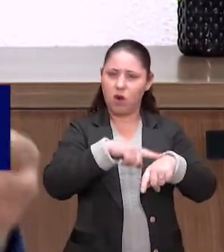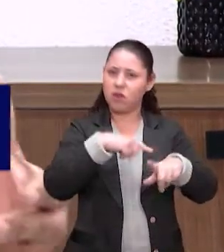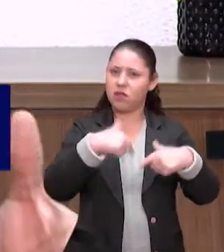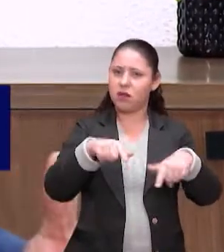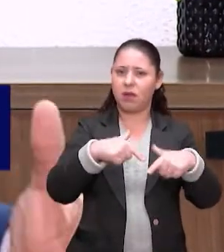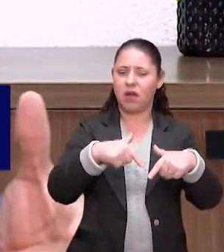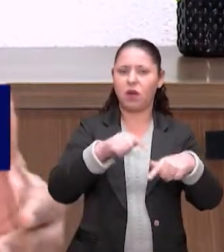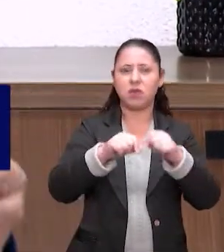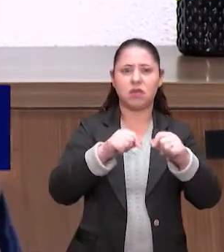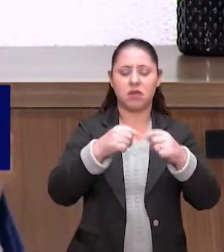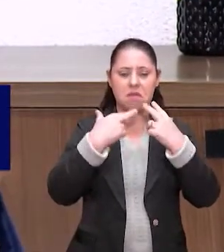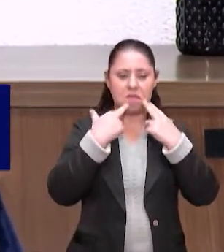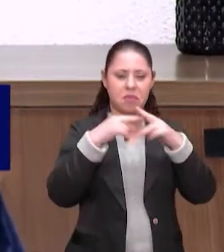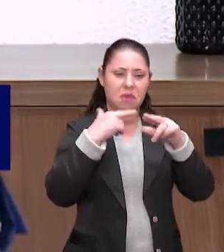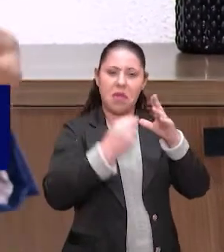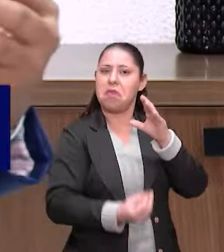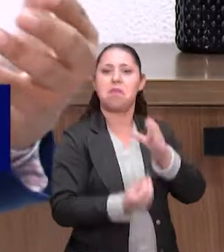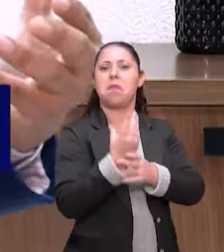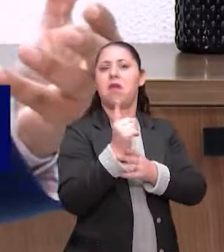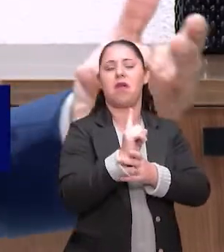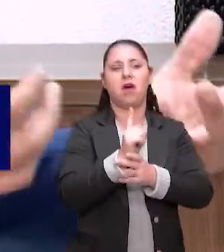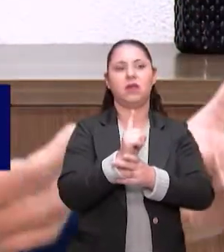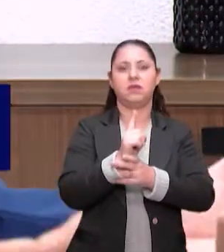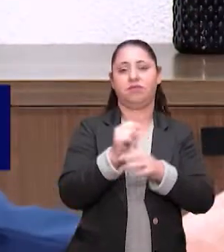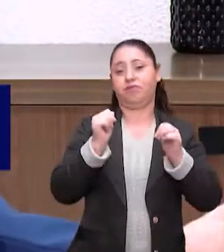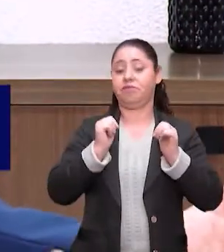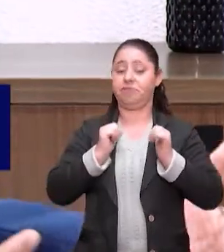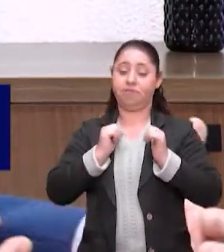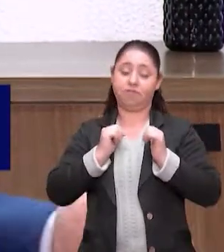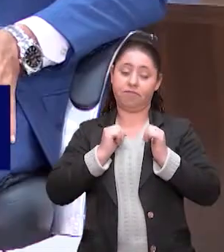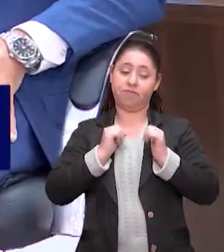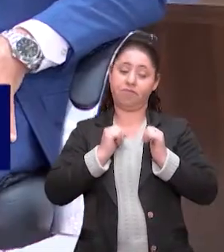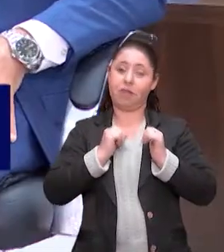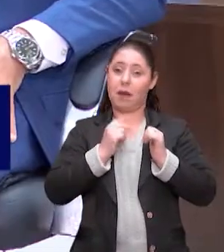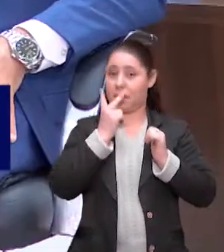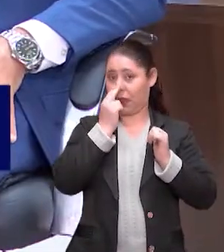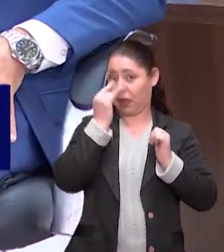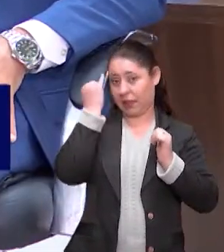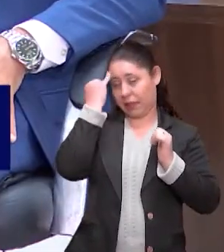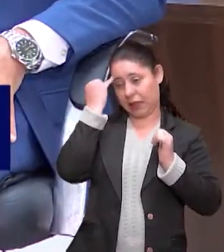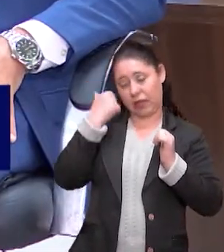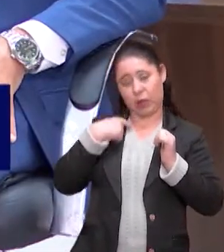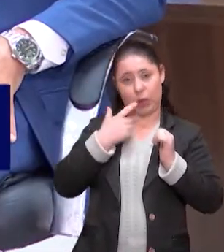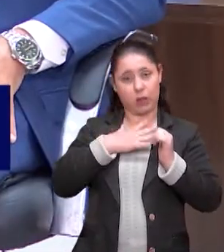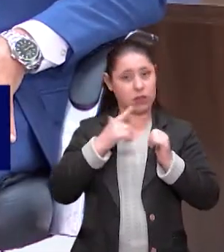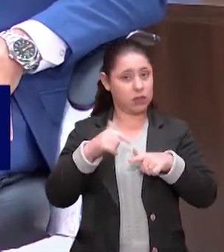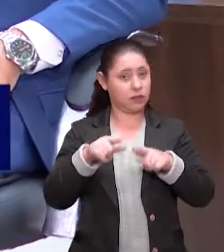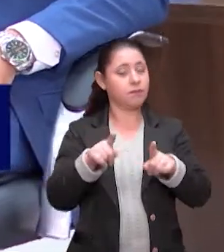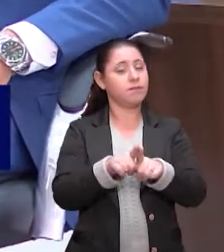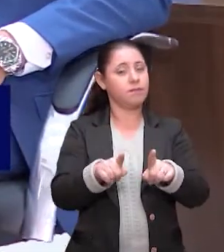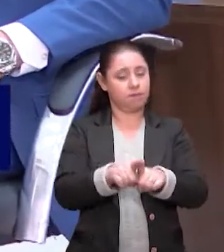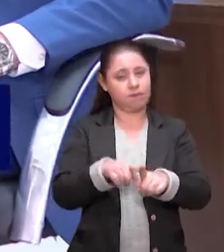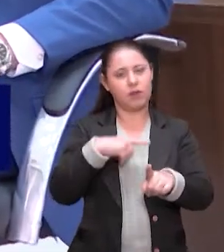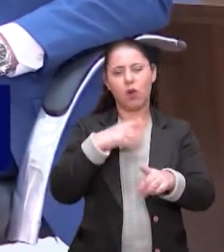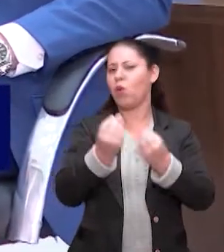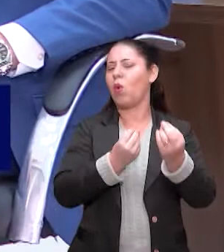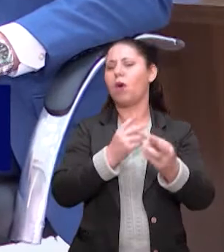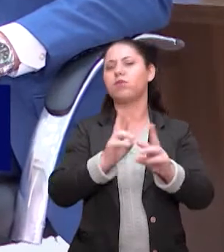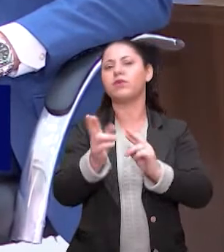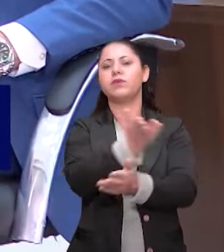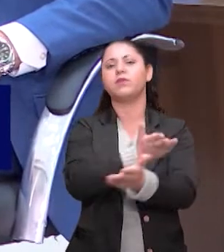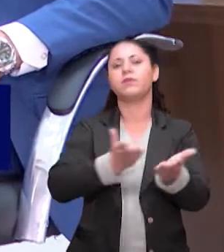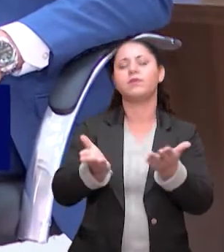mas que na hora de trabalhar, às vezes essa criticidade não aparece tanto assim. Então, como é que você lida com